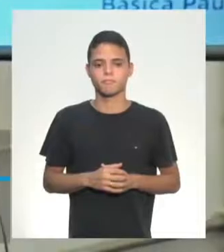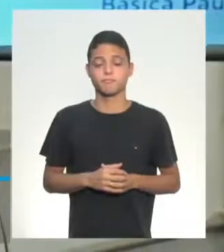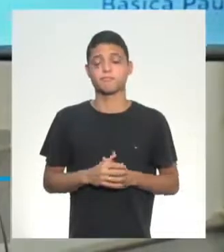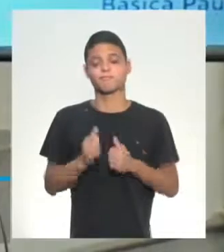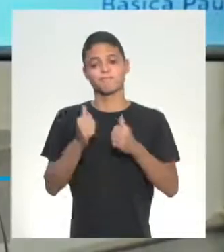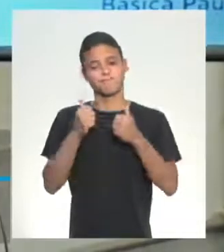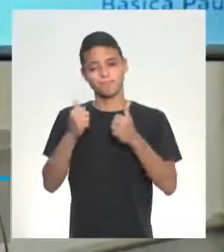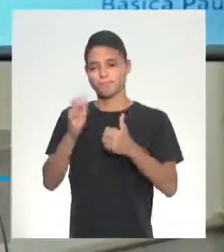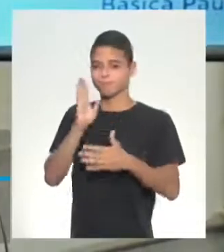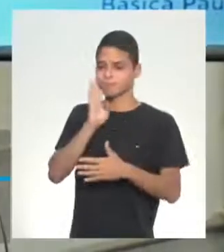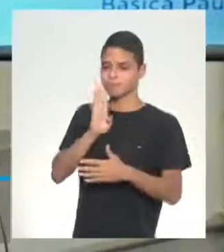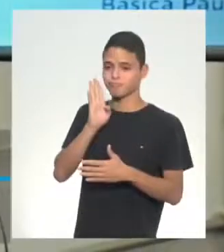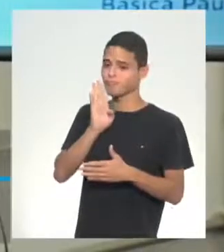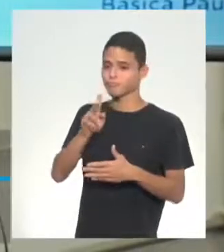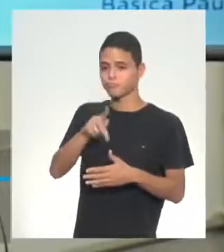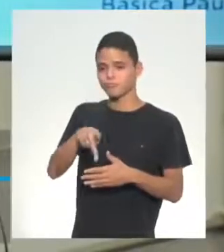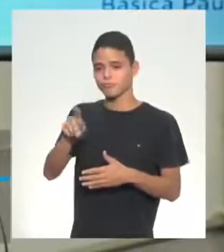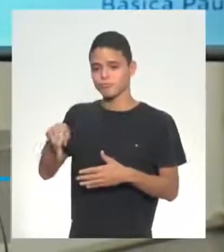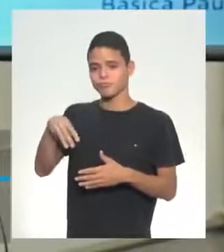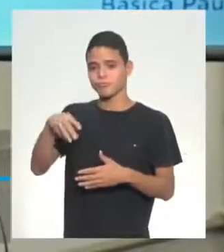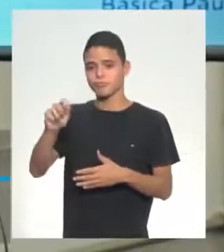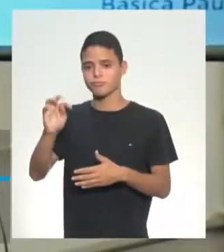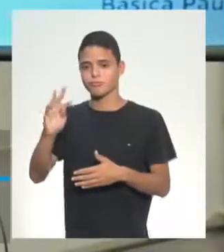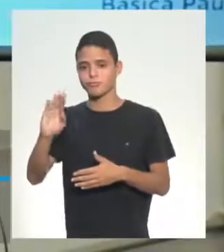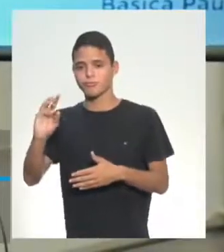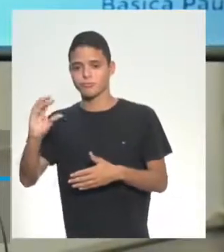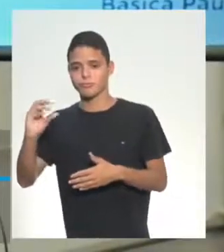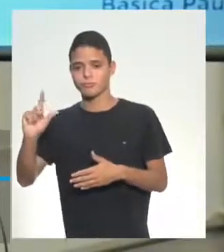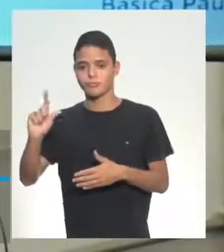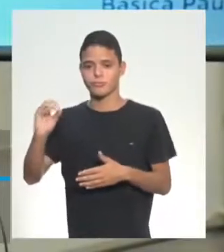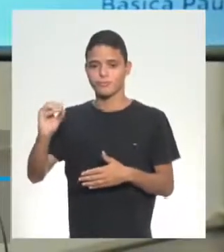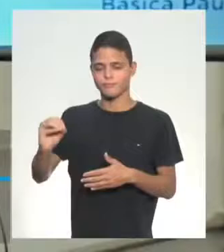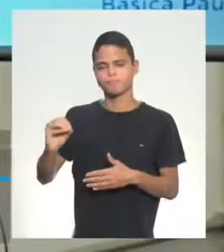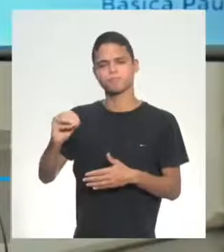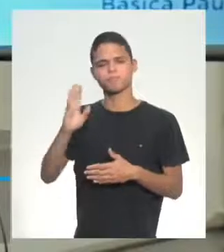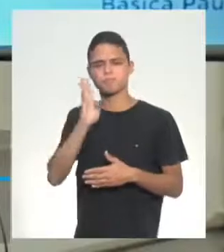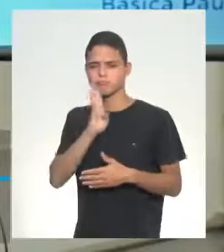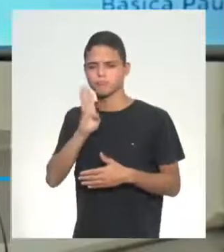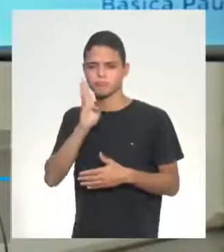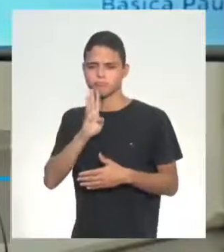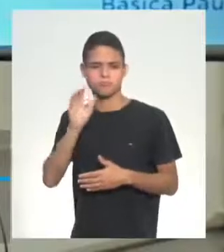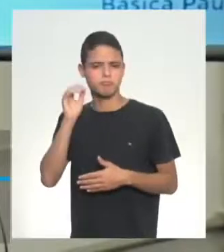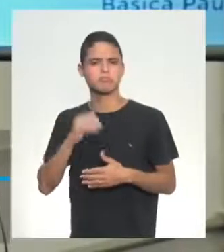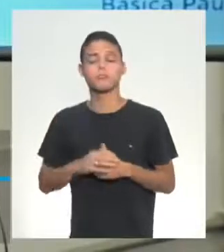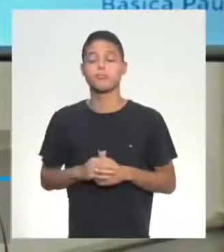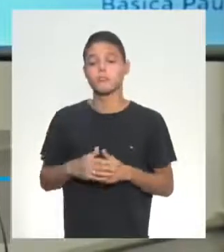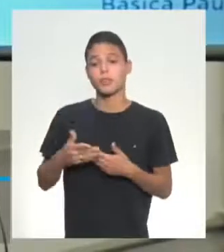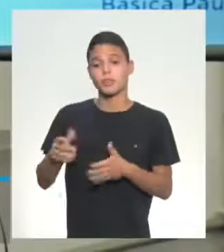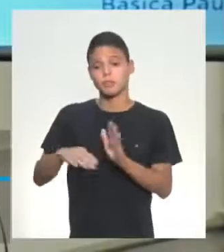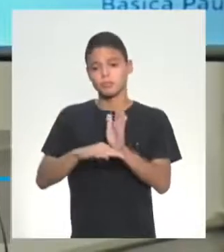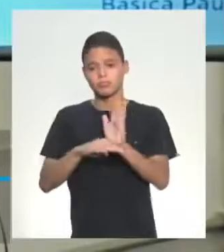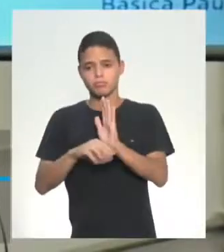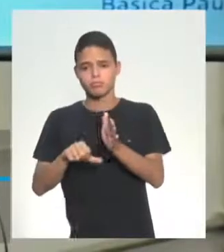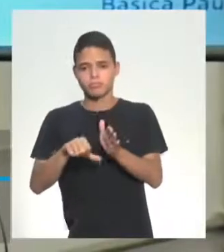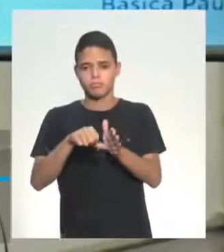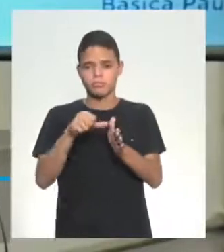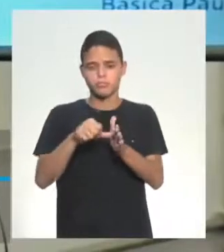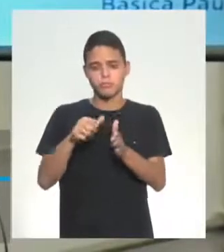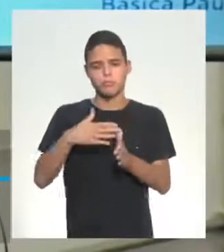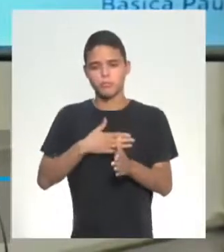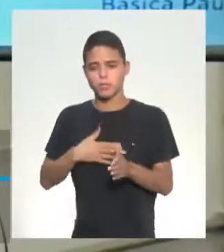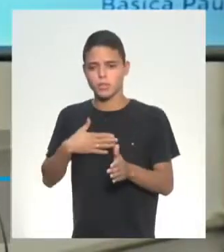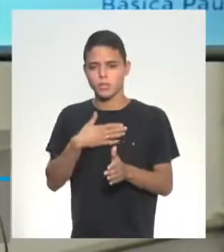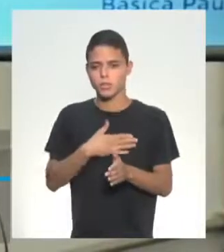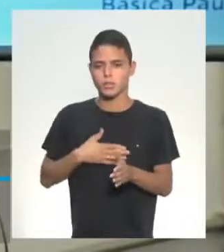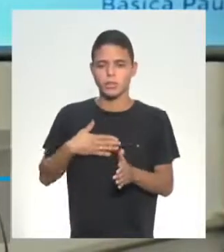Muito legal. Professor Marcelo, muito interessante a sua primeira parte aí do vídeo sobre como utilizar o Tinkercad, né? Eu